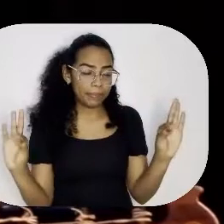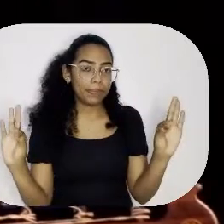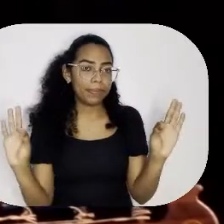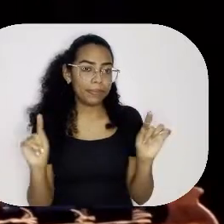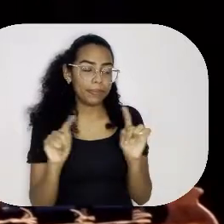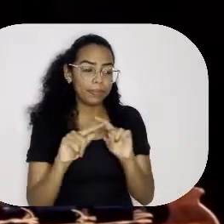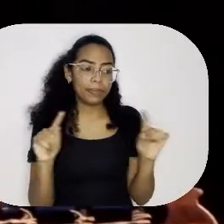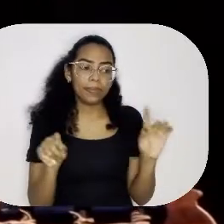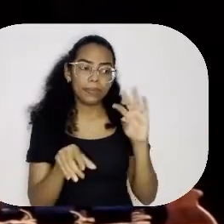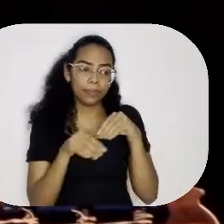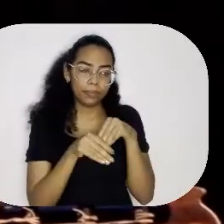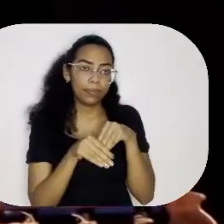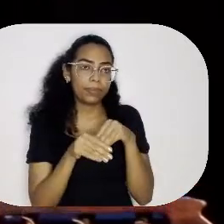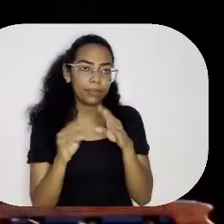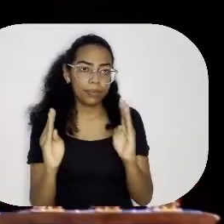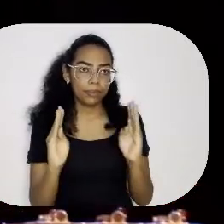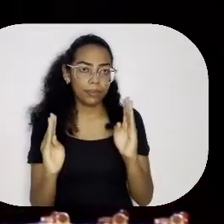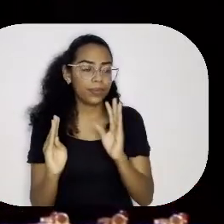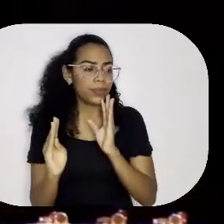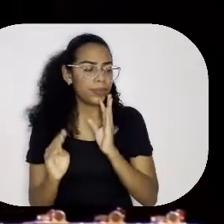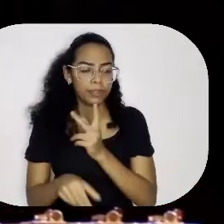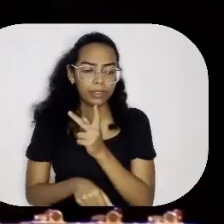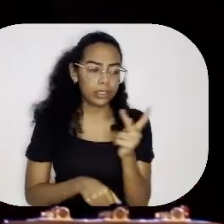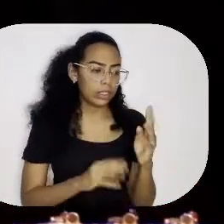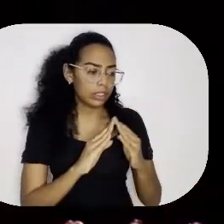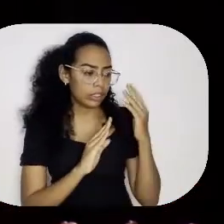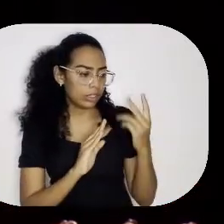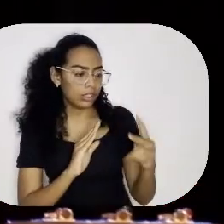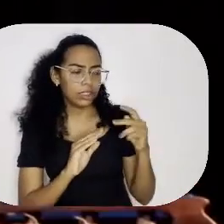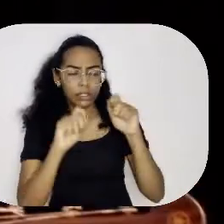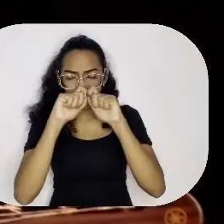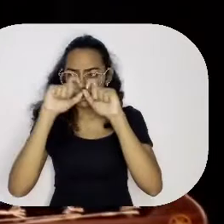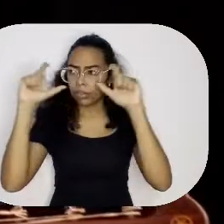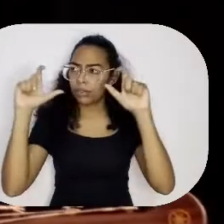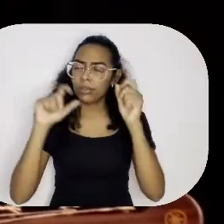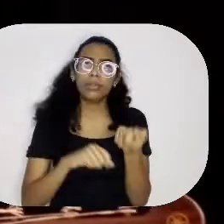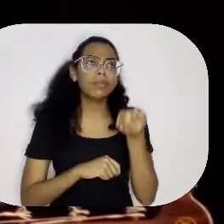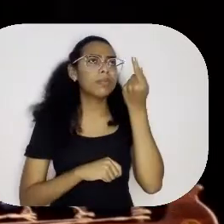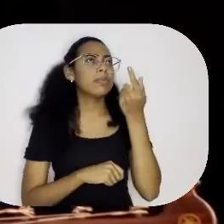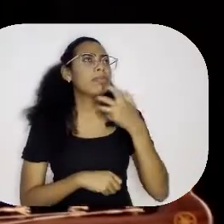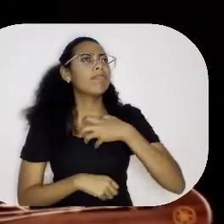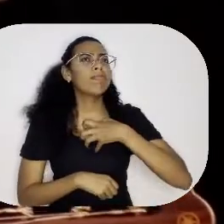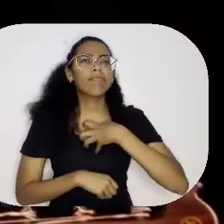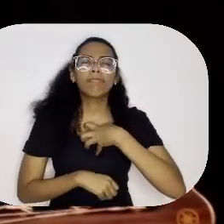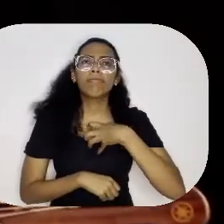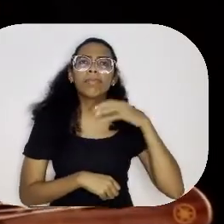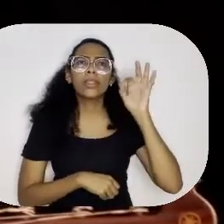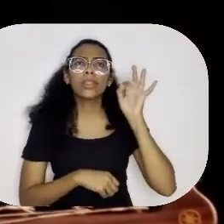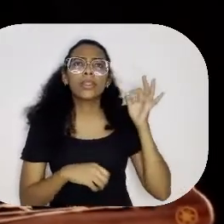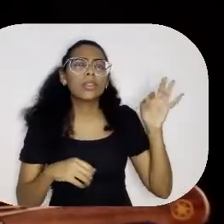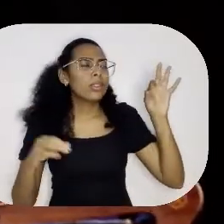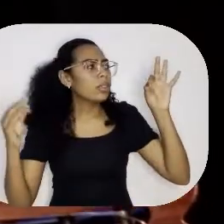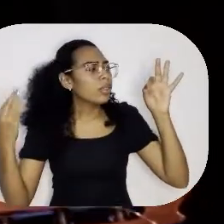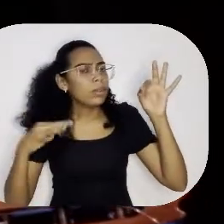maior do que a música. E foi feita nesse período, na visita à casa de um amigo, Lúcio Picanso, que também participa sempre aqui. Eu acordei um dia de manhã e aquela